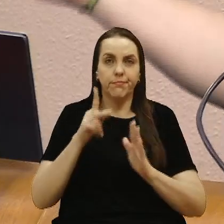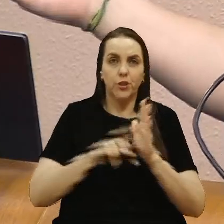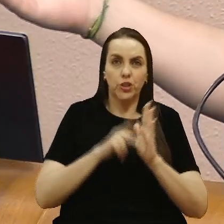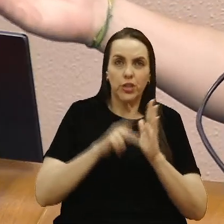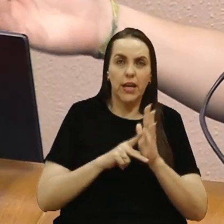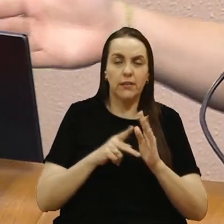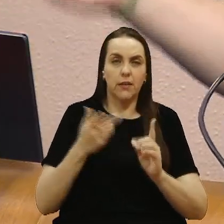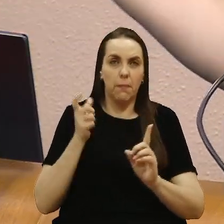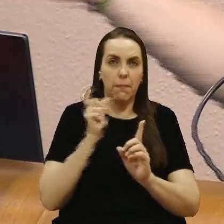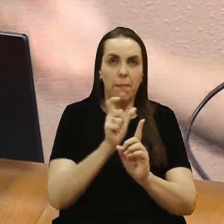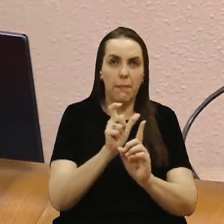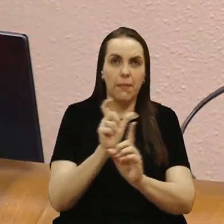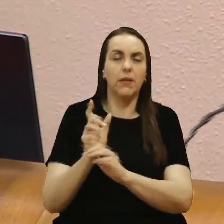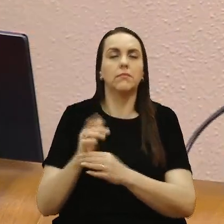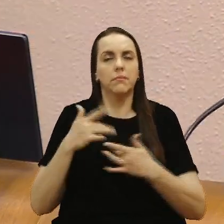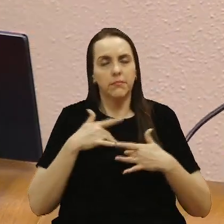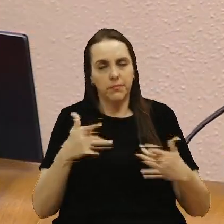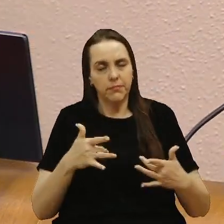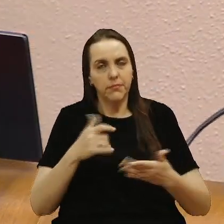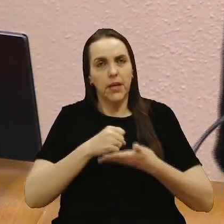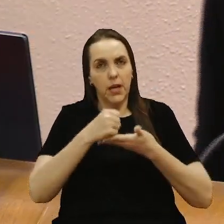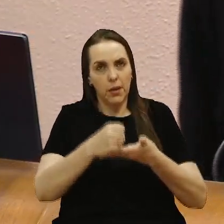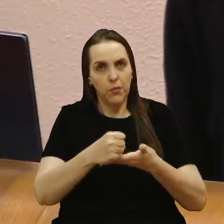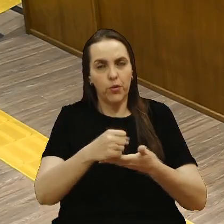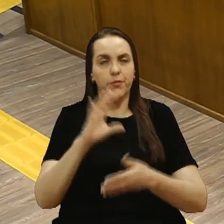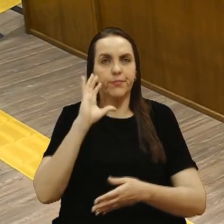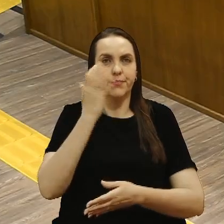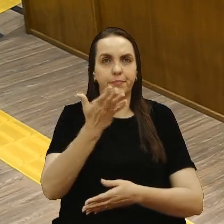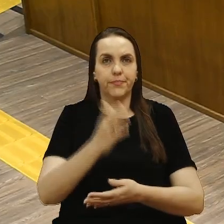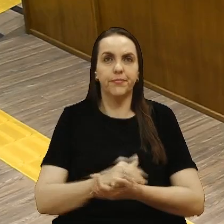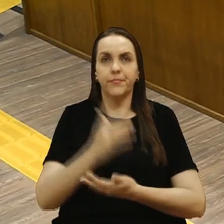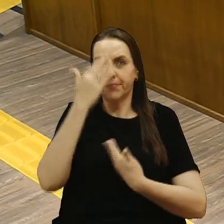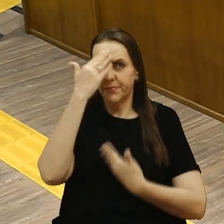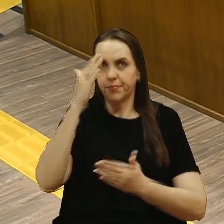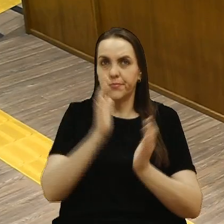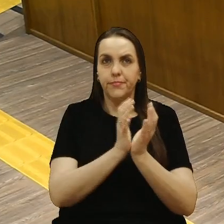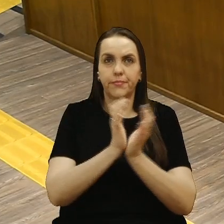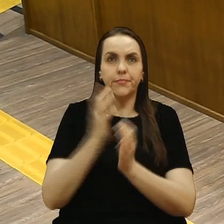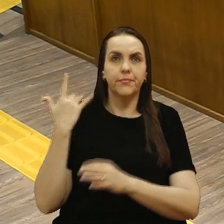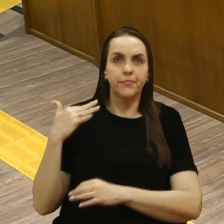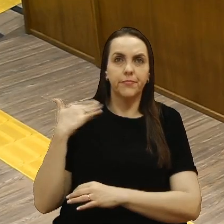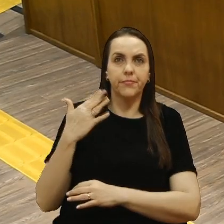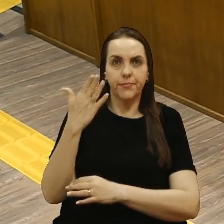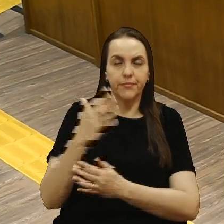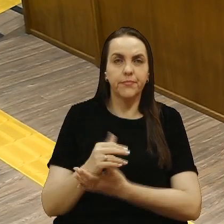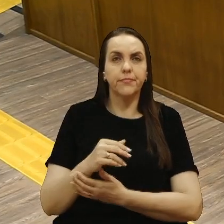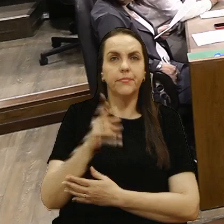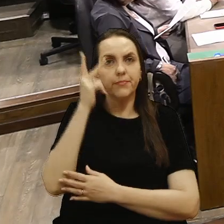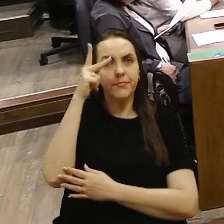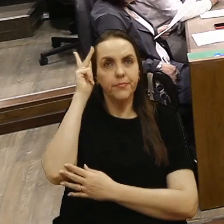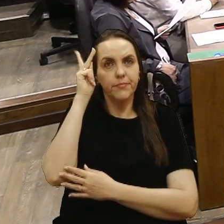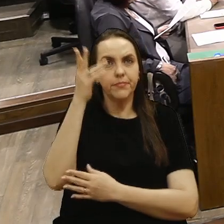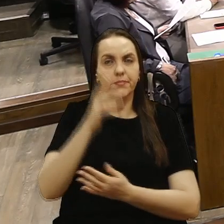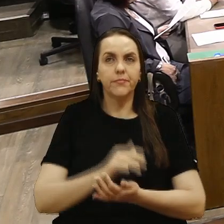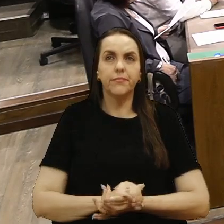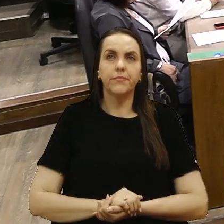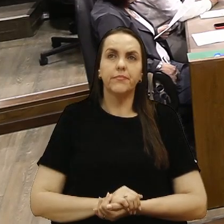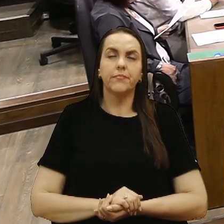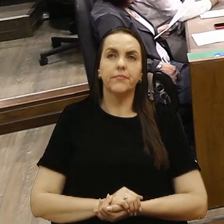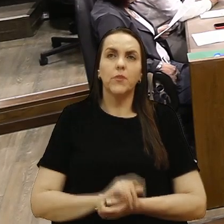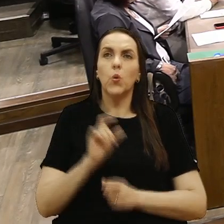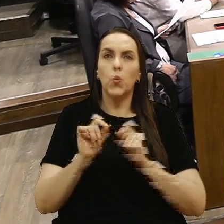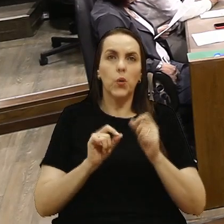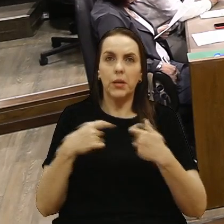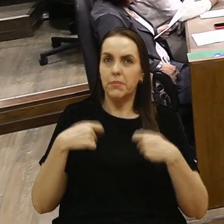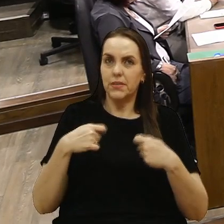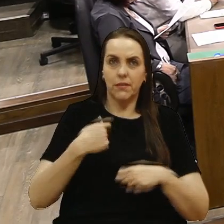Então, minha solidariedade ao senhor e todo o apoio a essa situação. Obrigado, colega Andressa Marques. Seu a parte, vereador Iago. Só dizer que o que precisar a gente